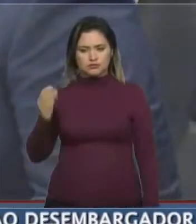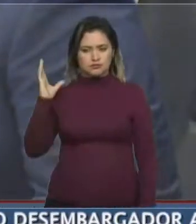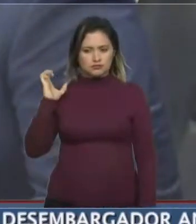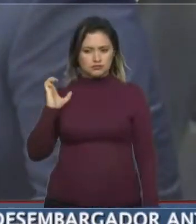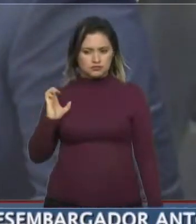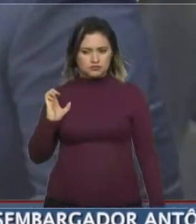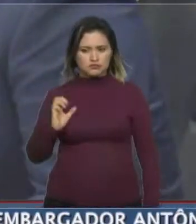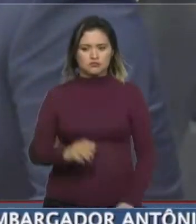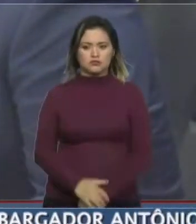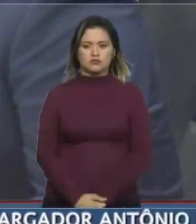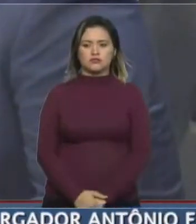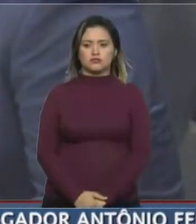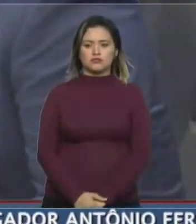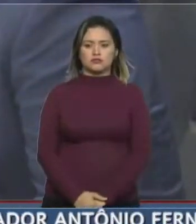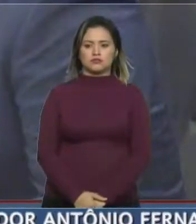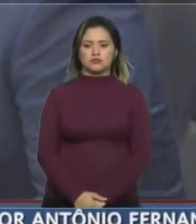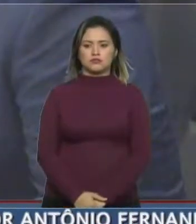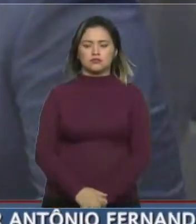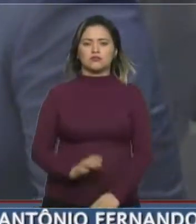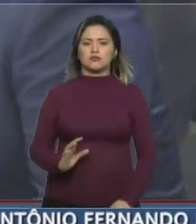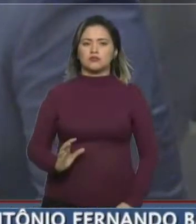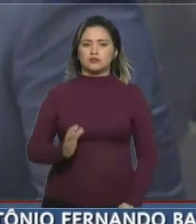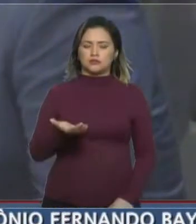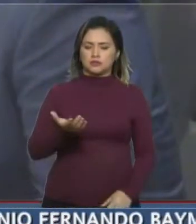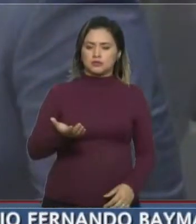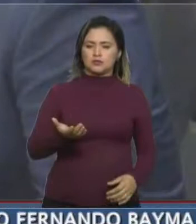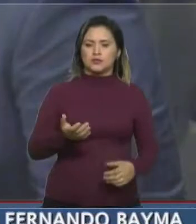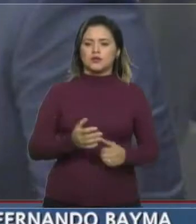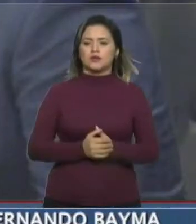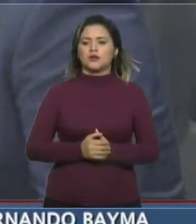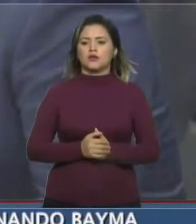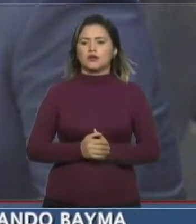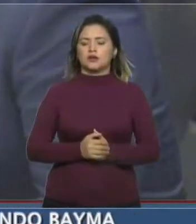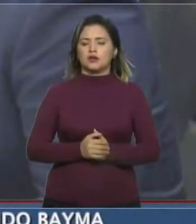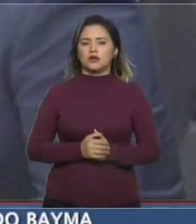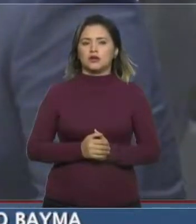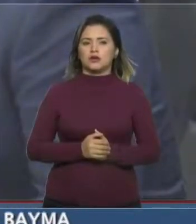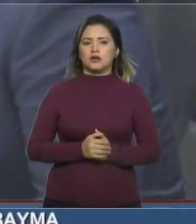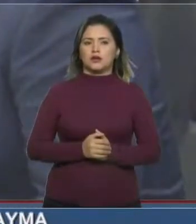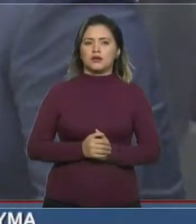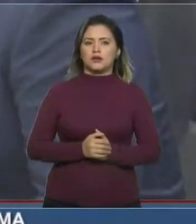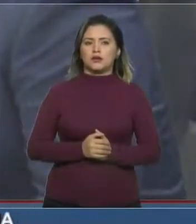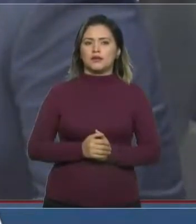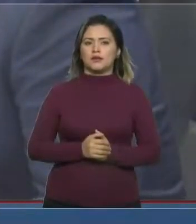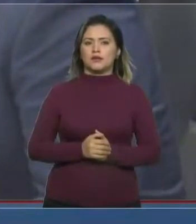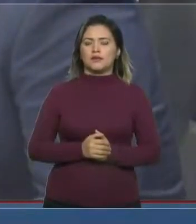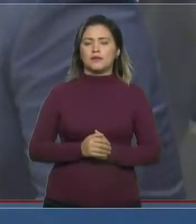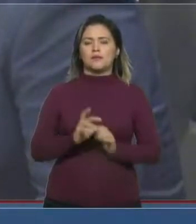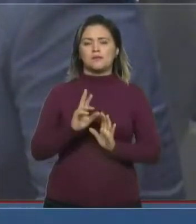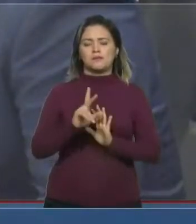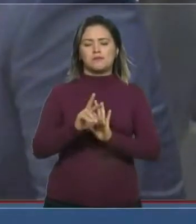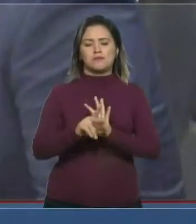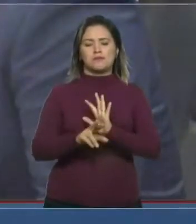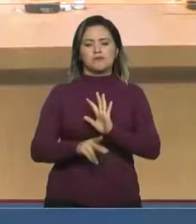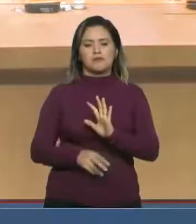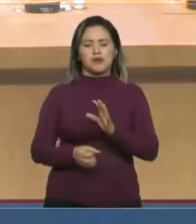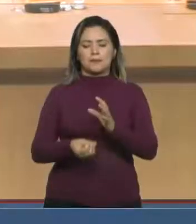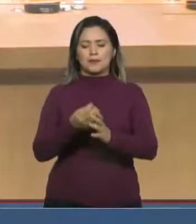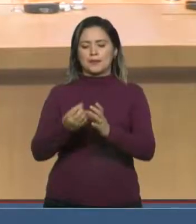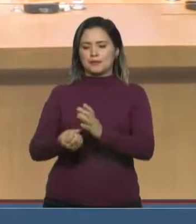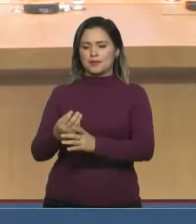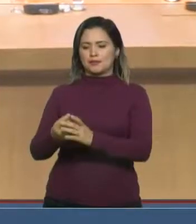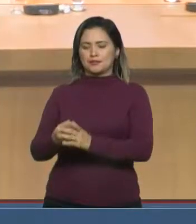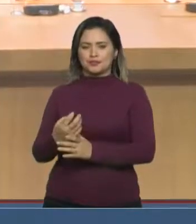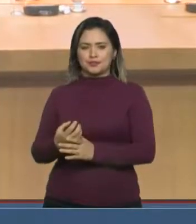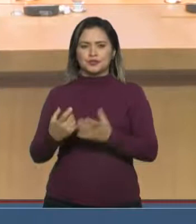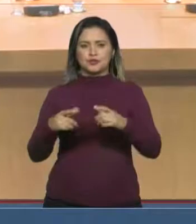Rosiana Sarney. Realizou procedimentos de correição em todas as comarcas do Estado, iniciador do Colégio de